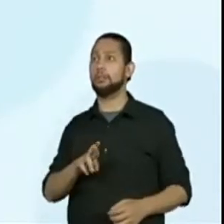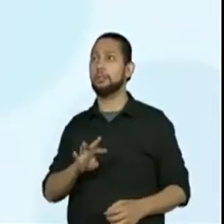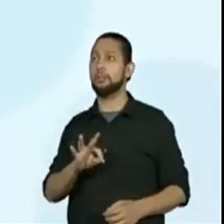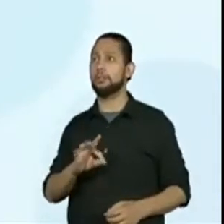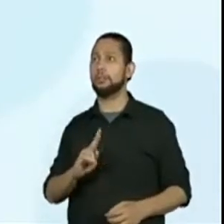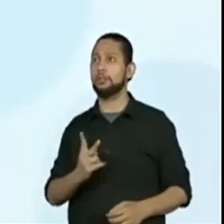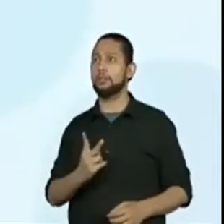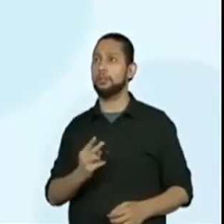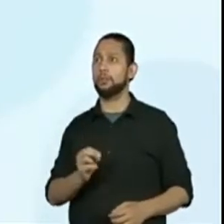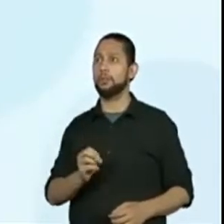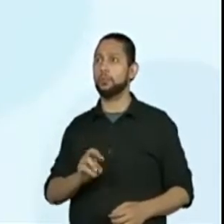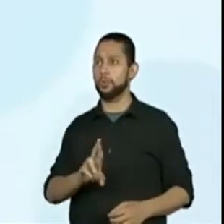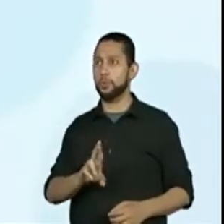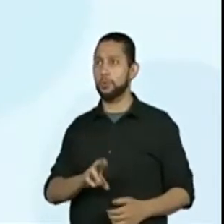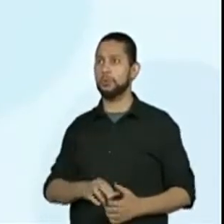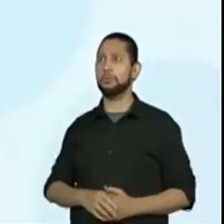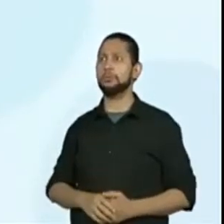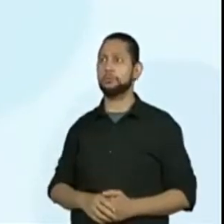Arthur.